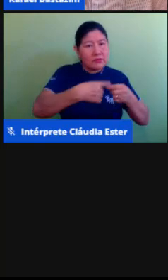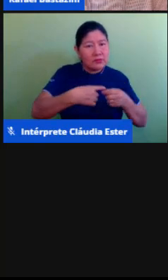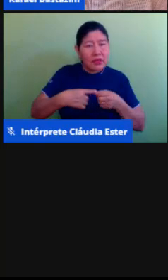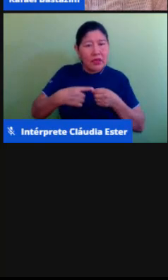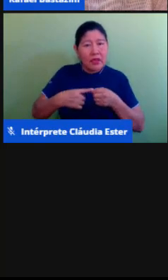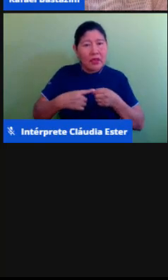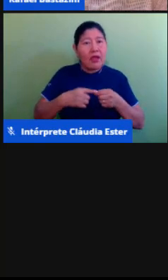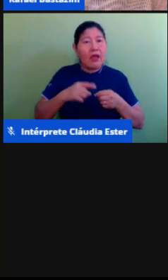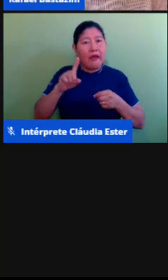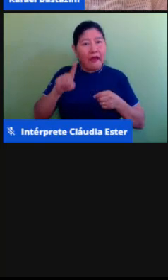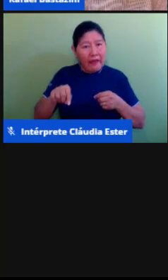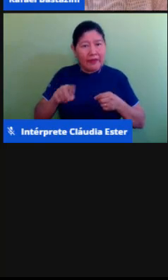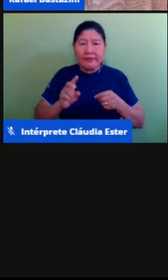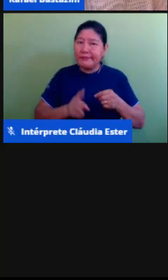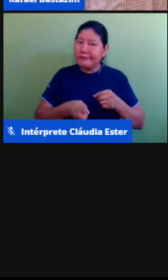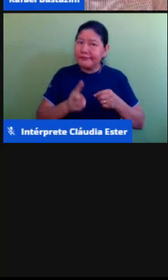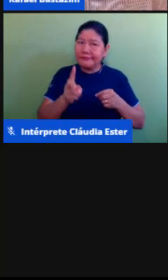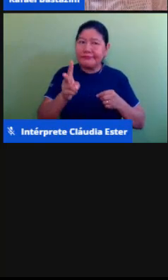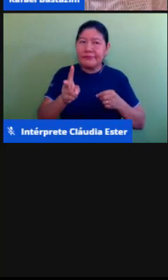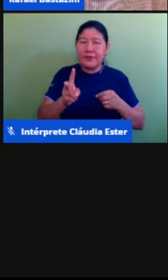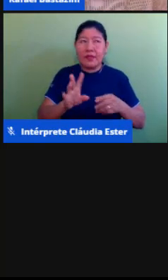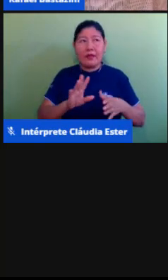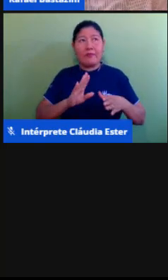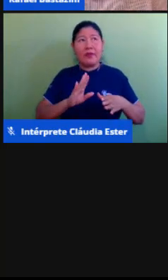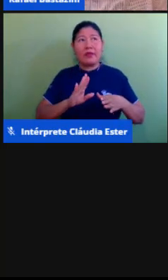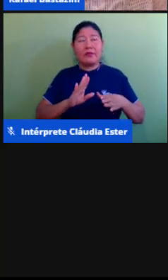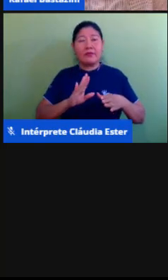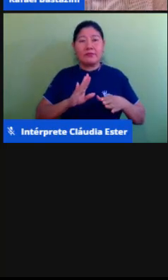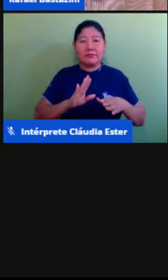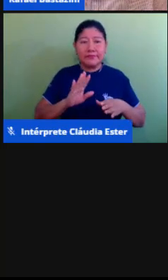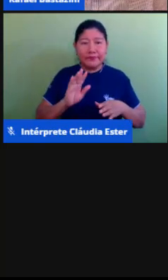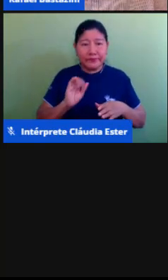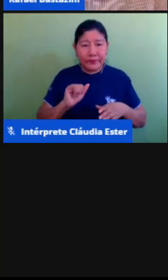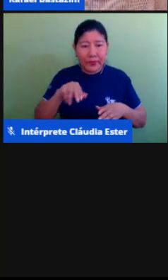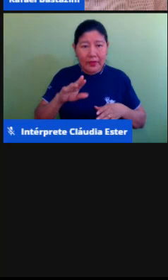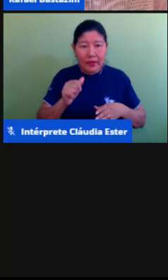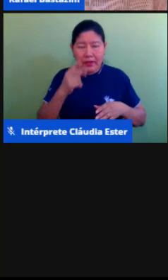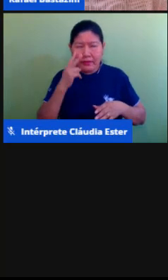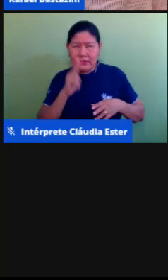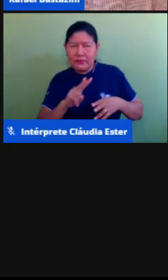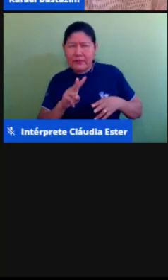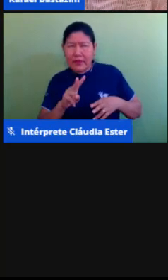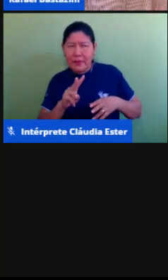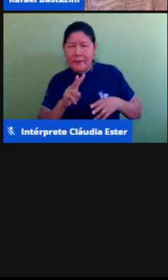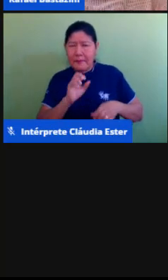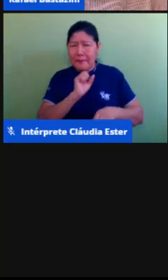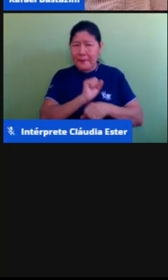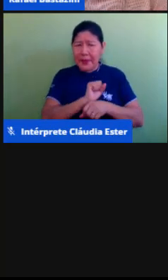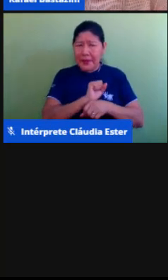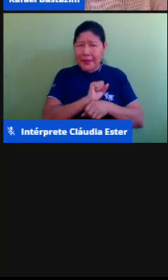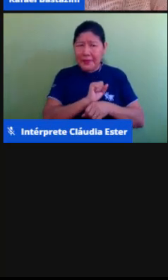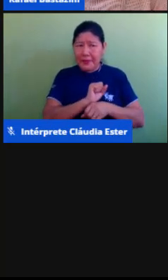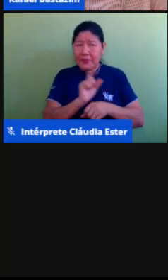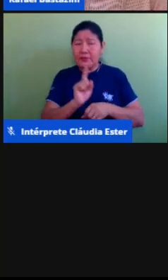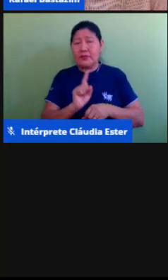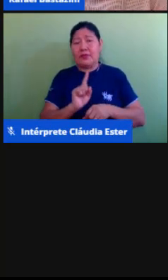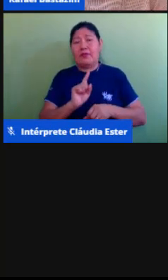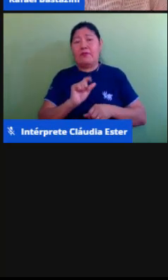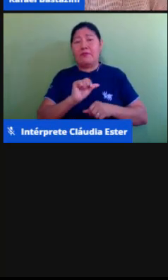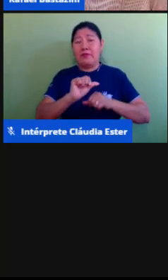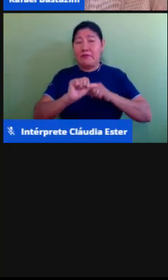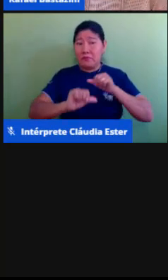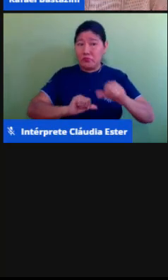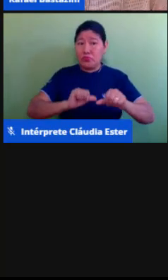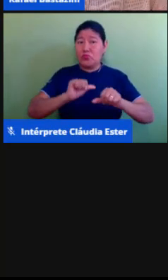estão submetidas à inércia do ponto de vista aparente, mas a sua função ela é alterada. Trouxe o